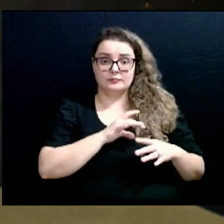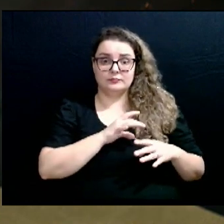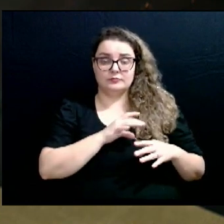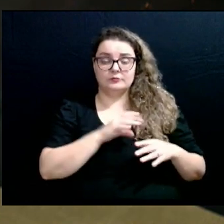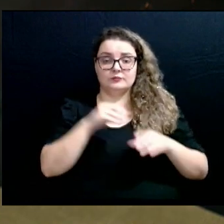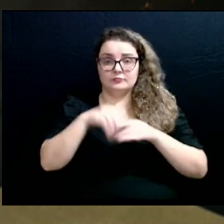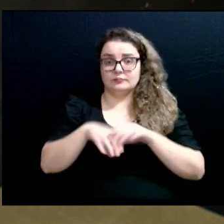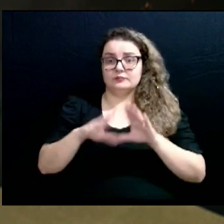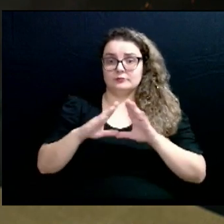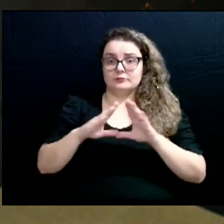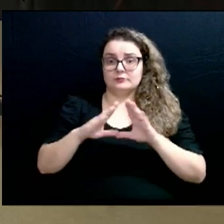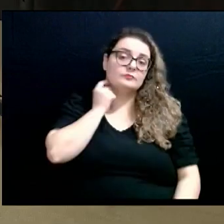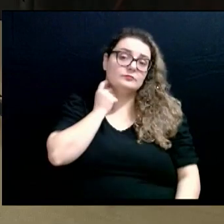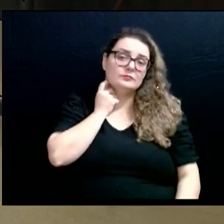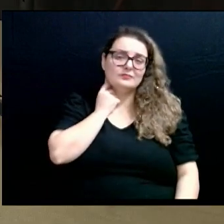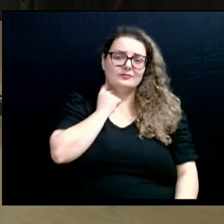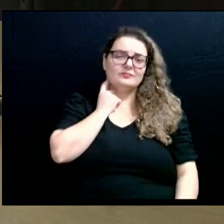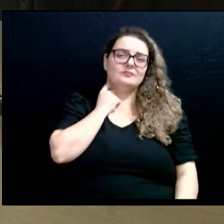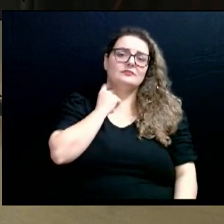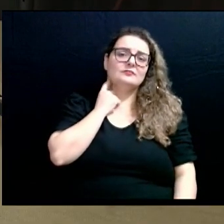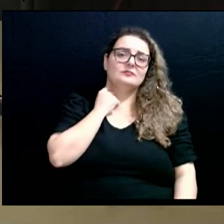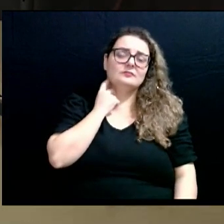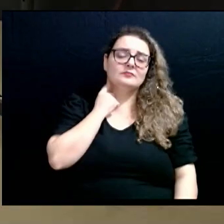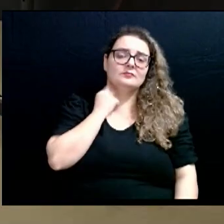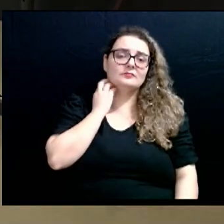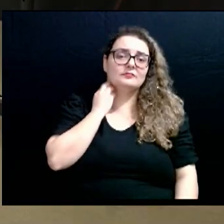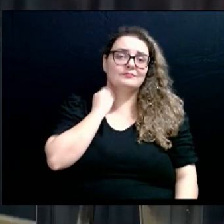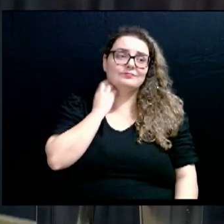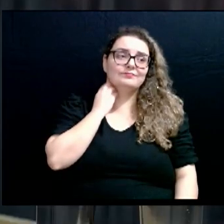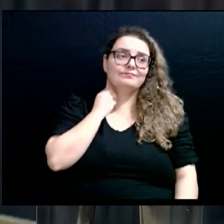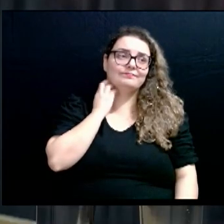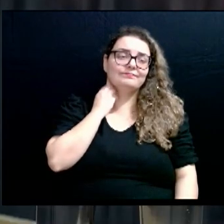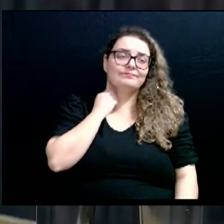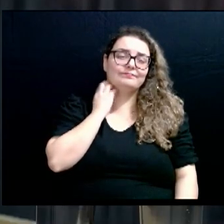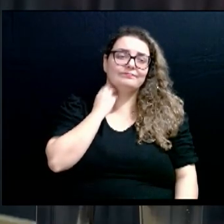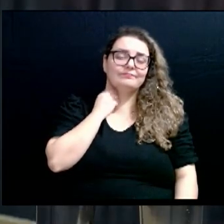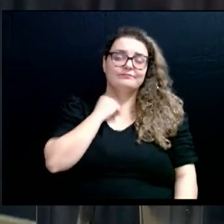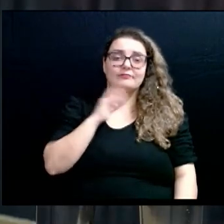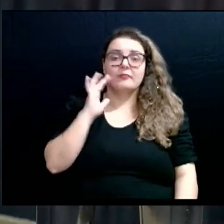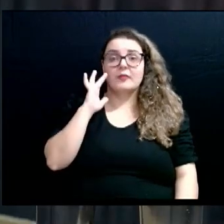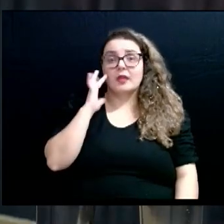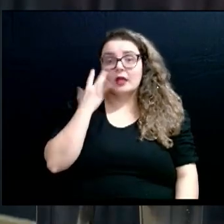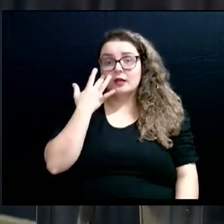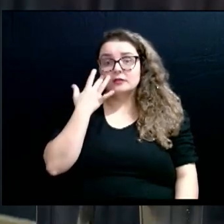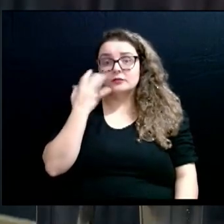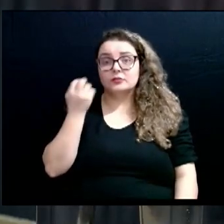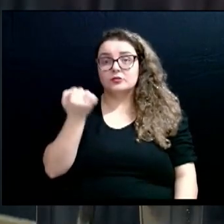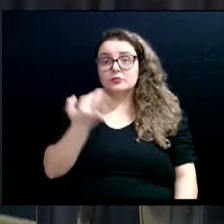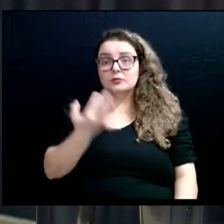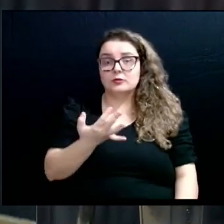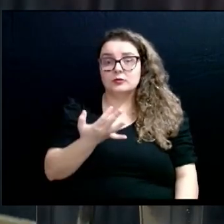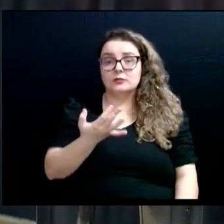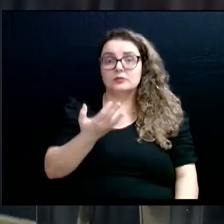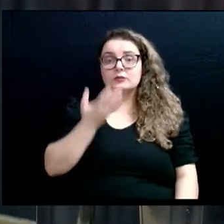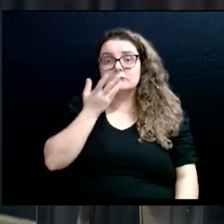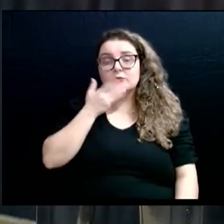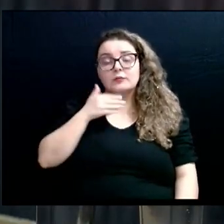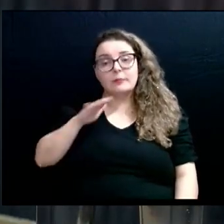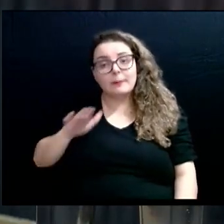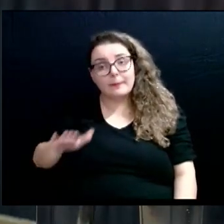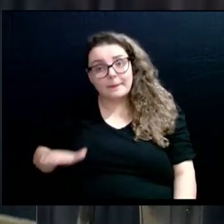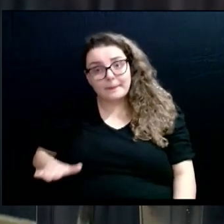de casa? Eh, eu acho que quanto mais nova a criança, Uhum.